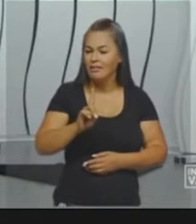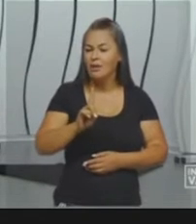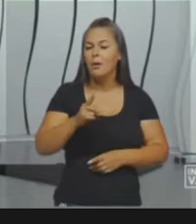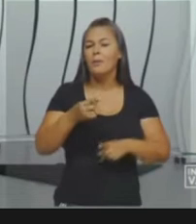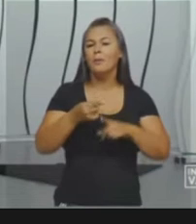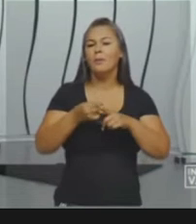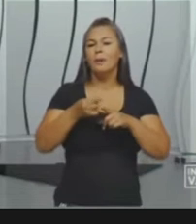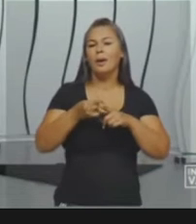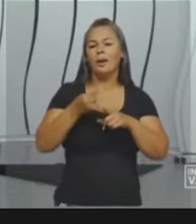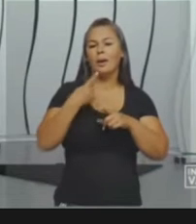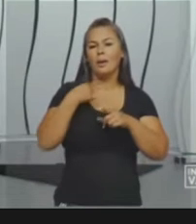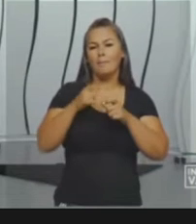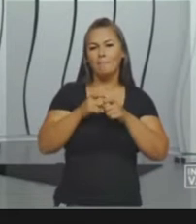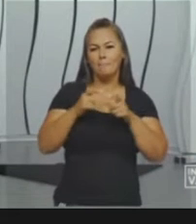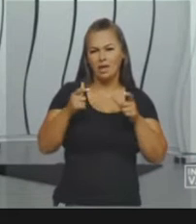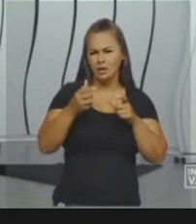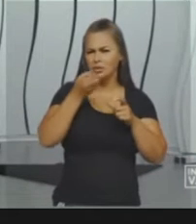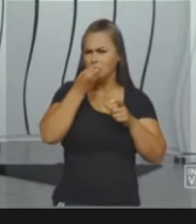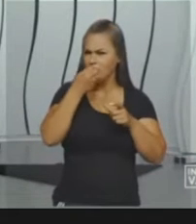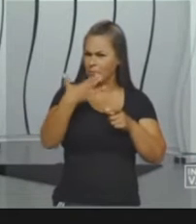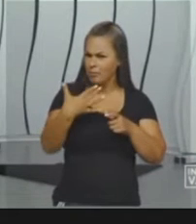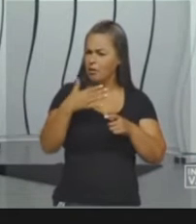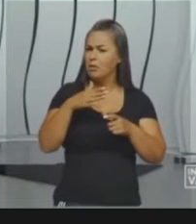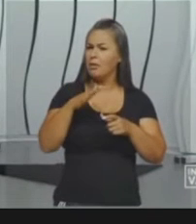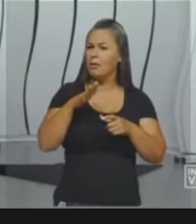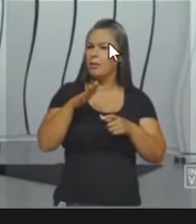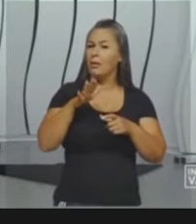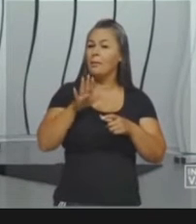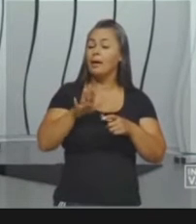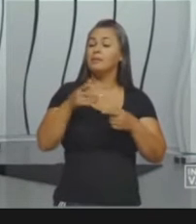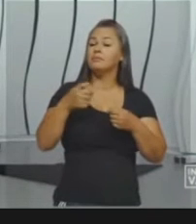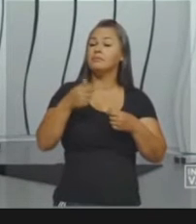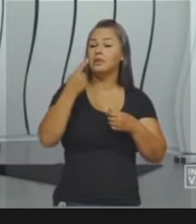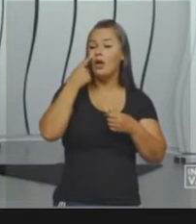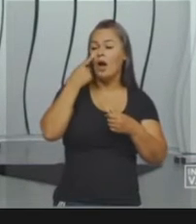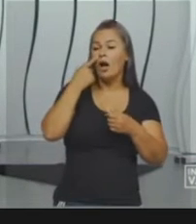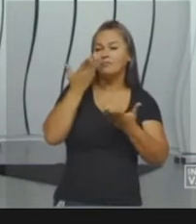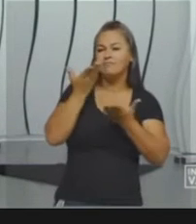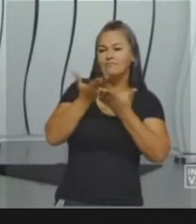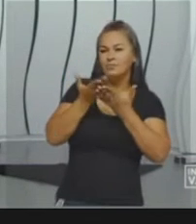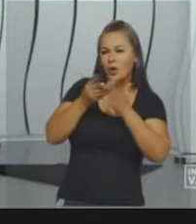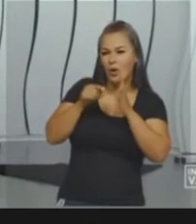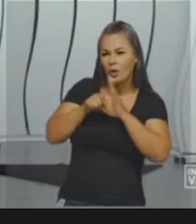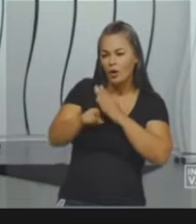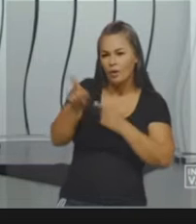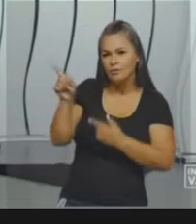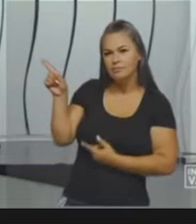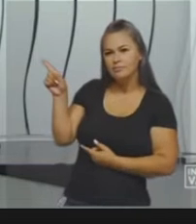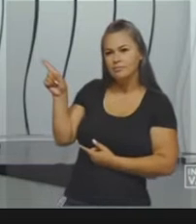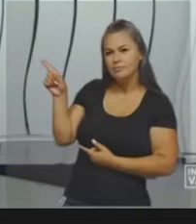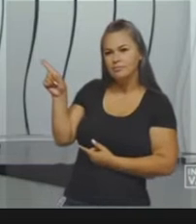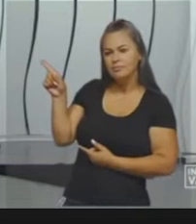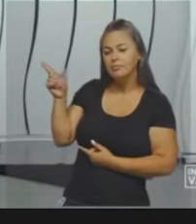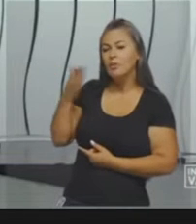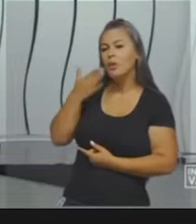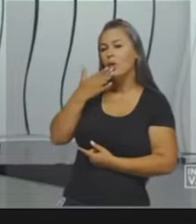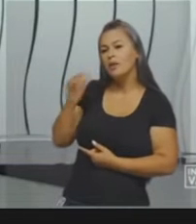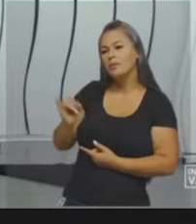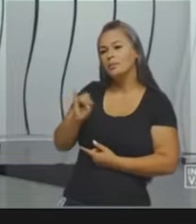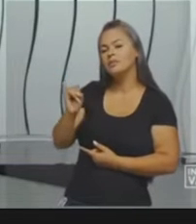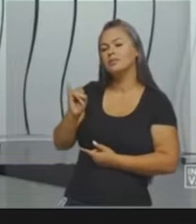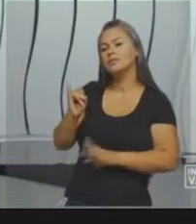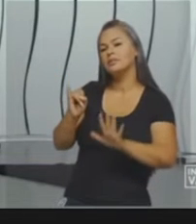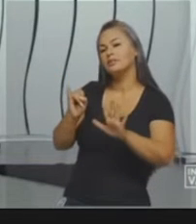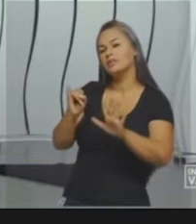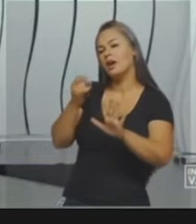desses micro-organismos são bons, a grande maioria. Olha aqui, utilizados na alimentação. Bom, o